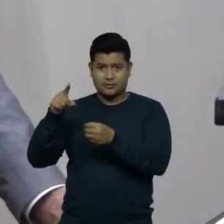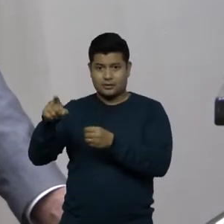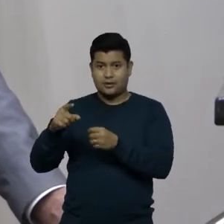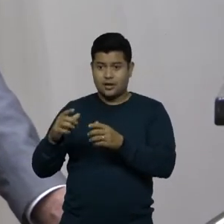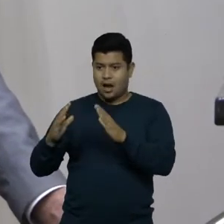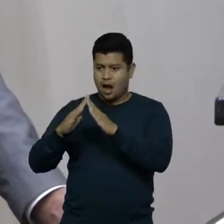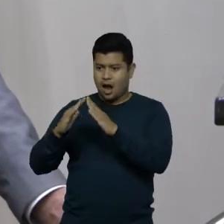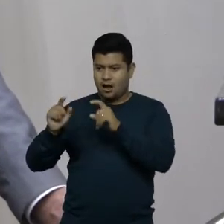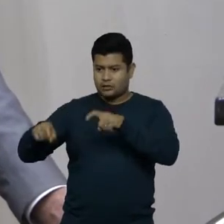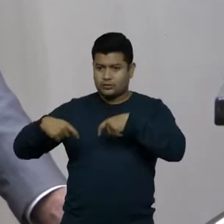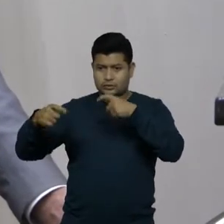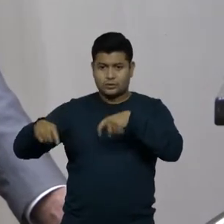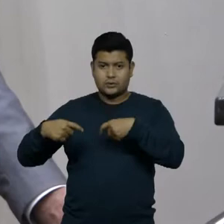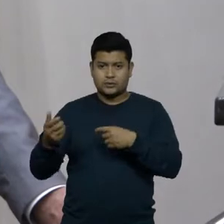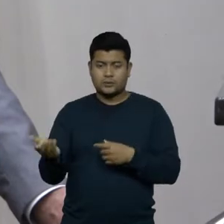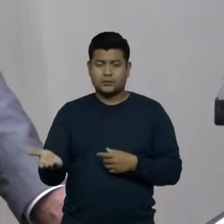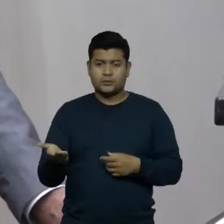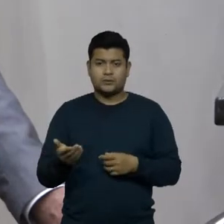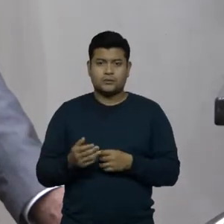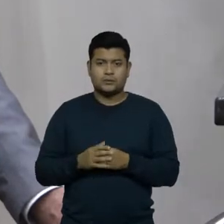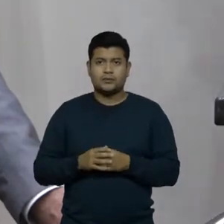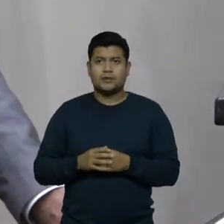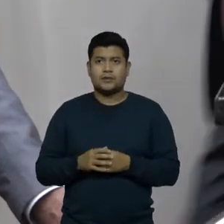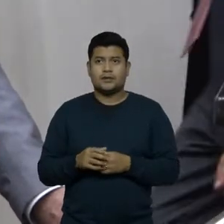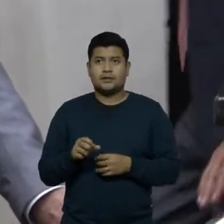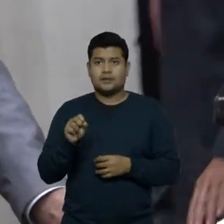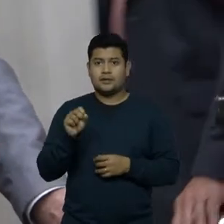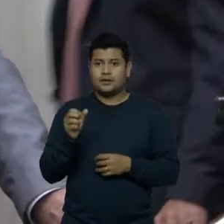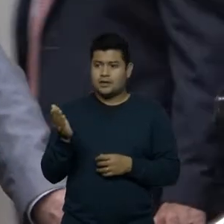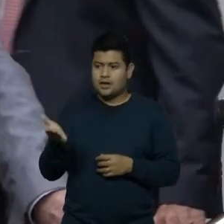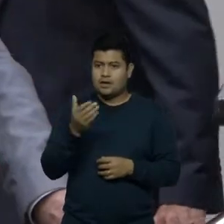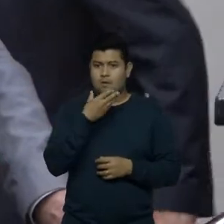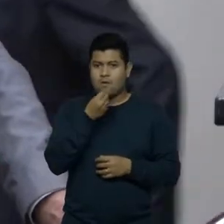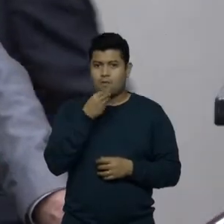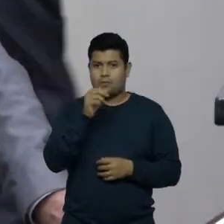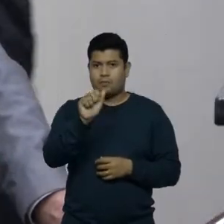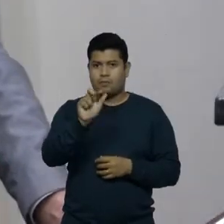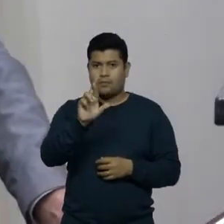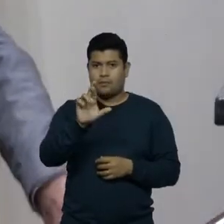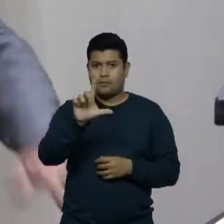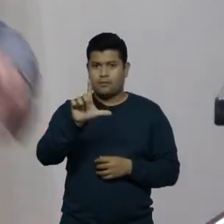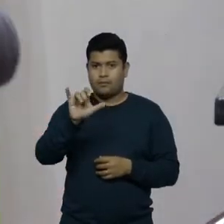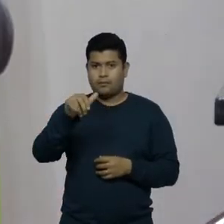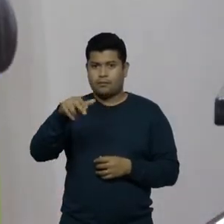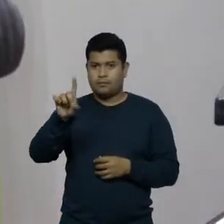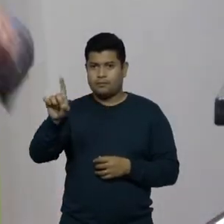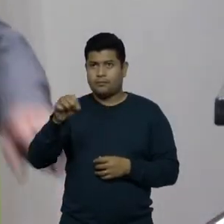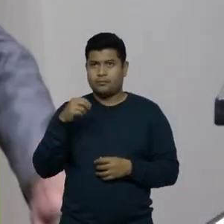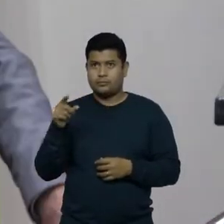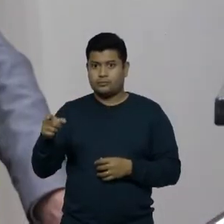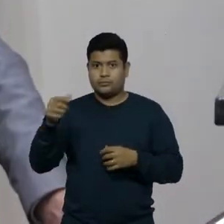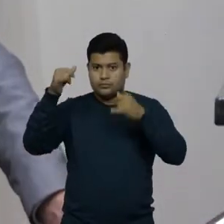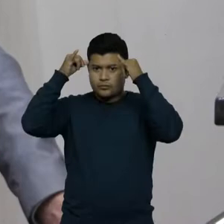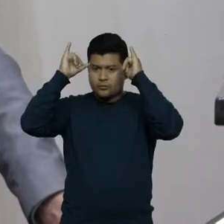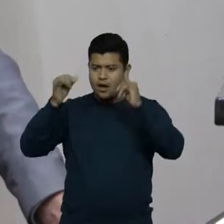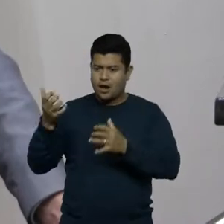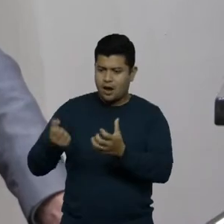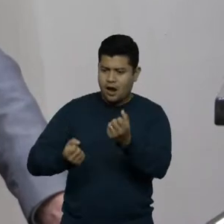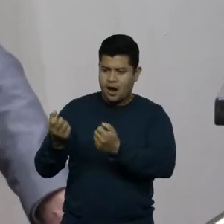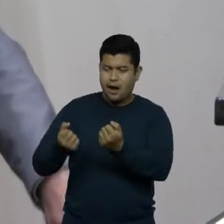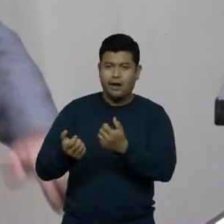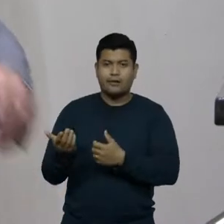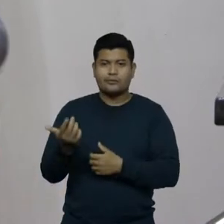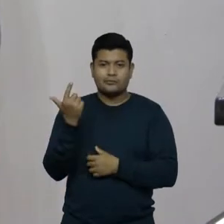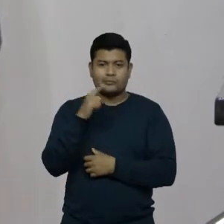agricultor o seu Arlindo Eberle eu tenho suas vacas de leite